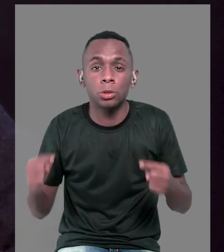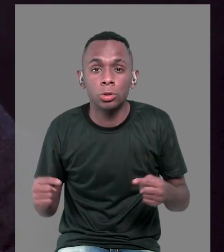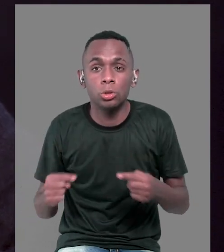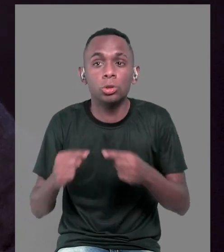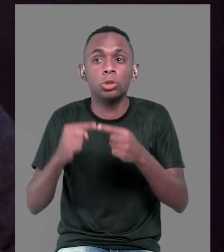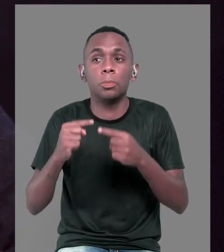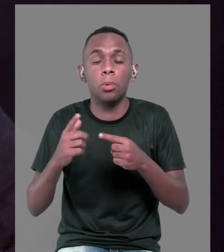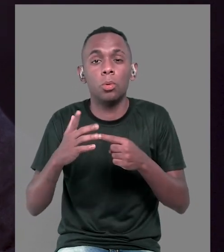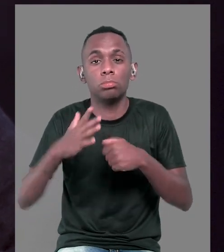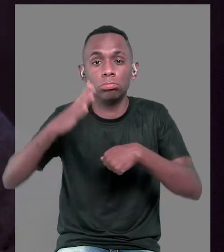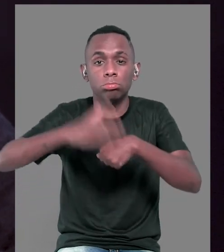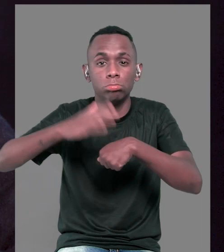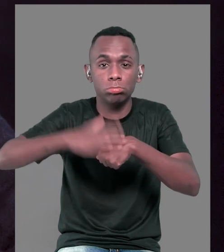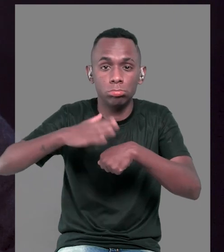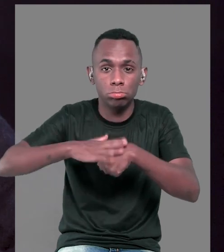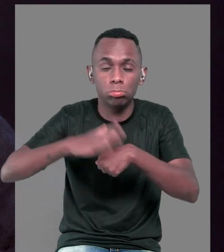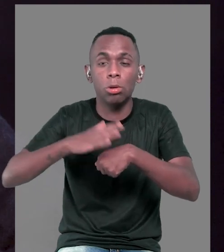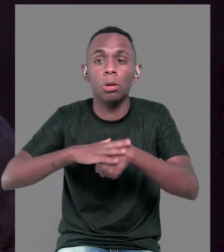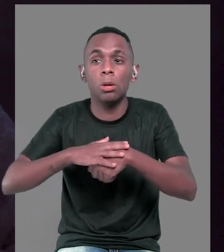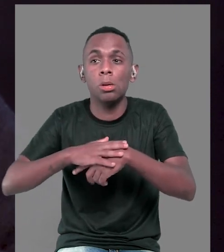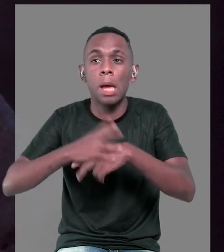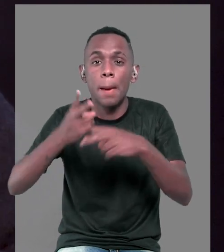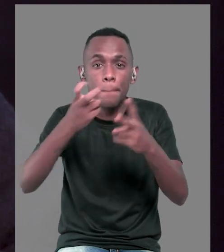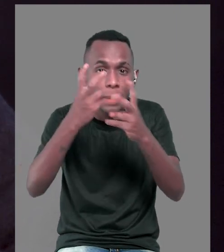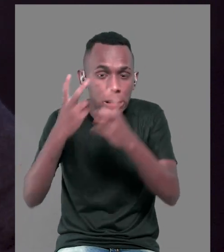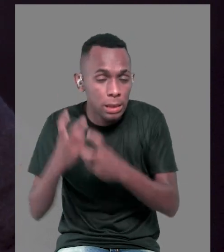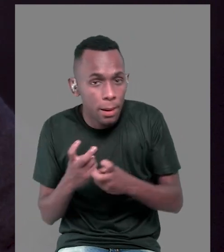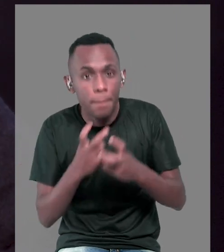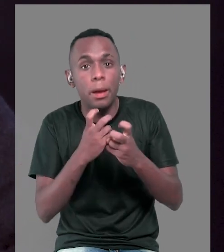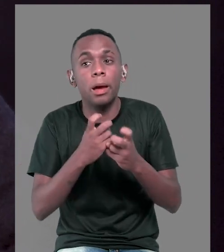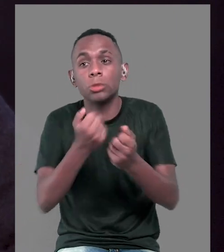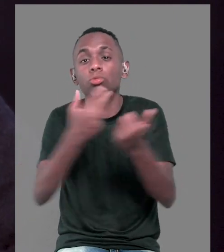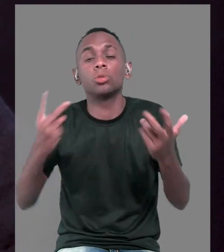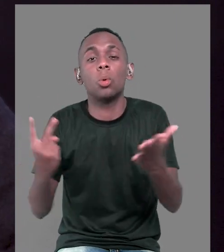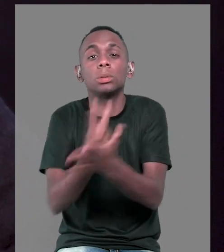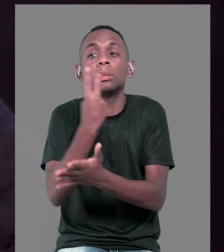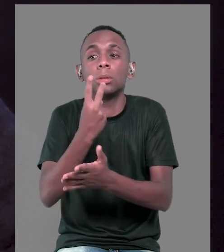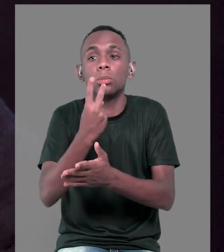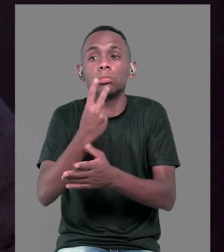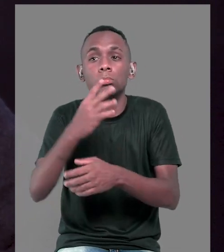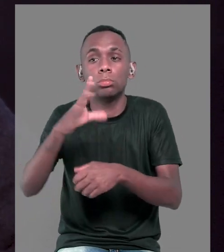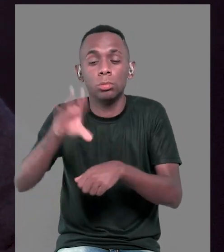se educar com os fatos. Isso é um requisito da inteligência.